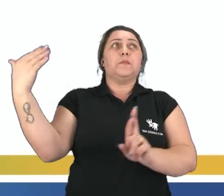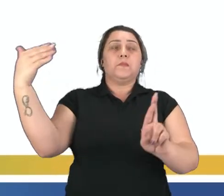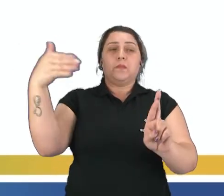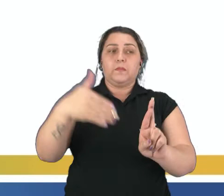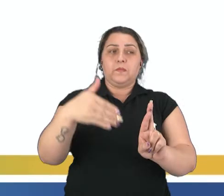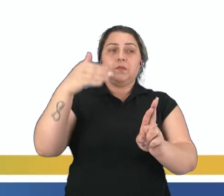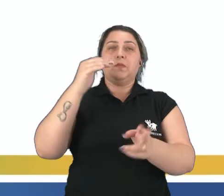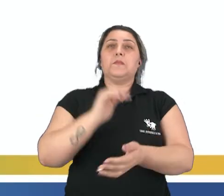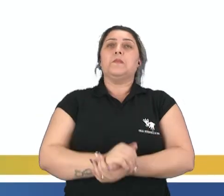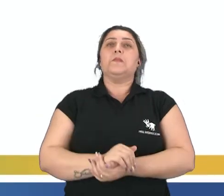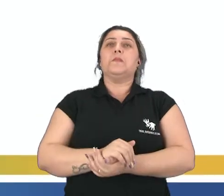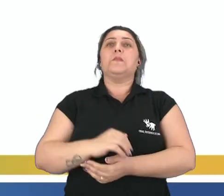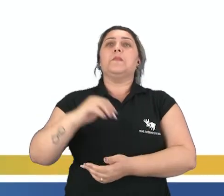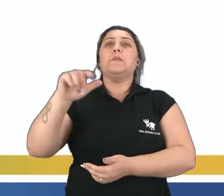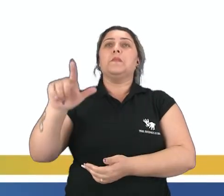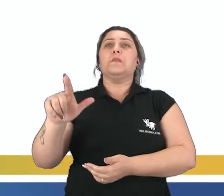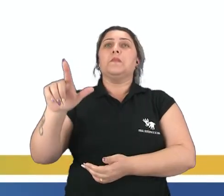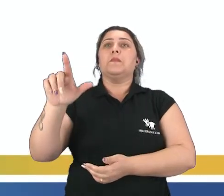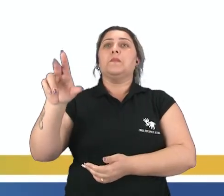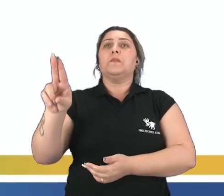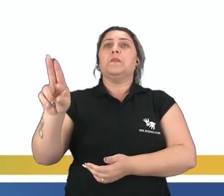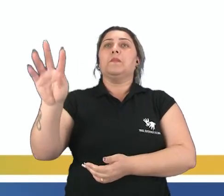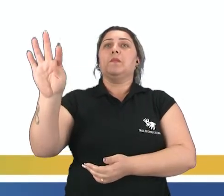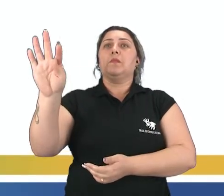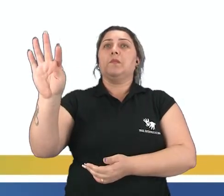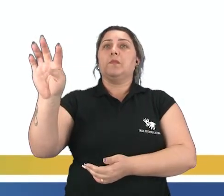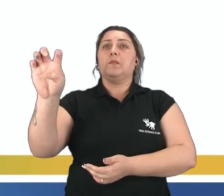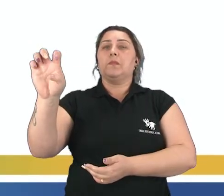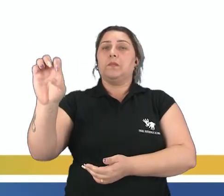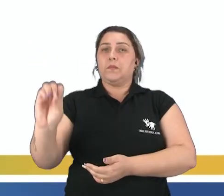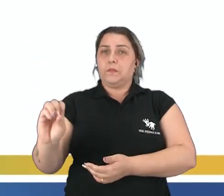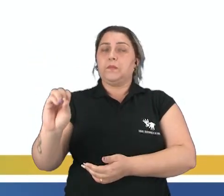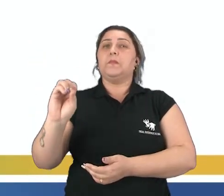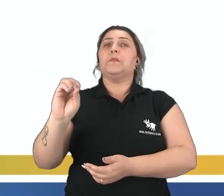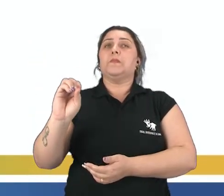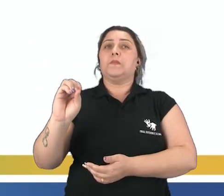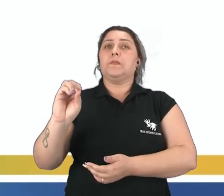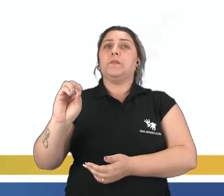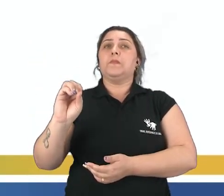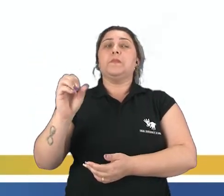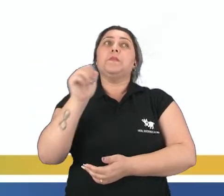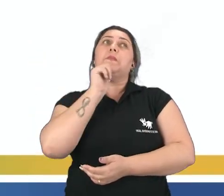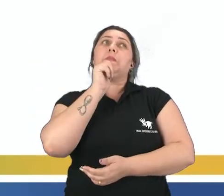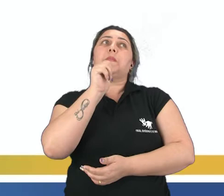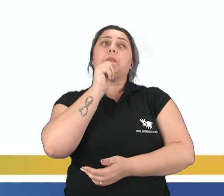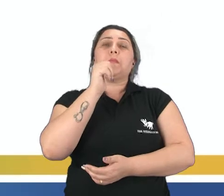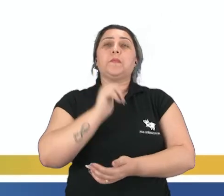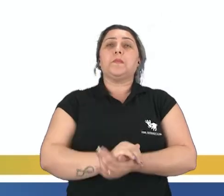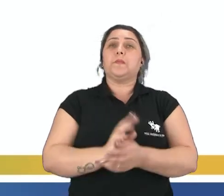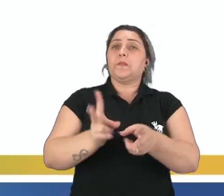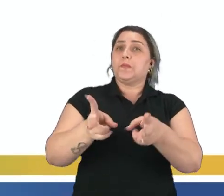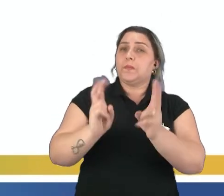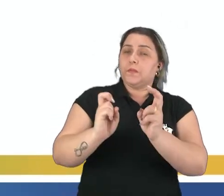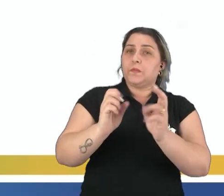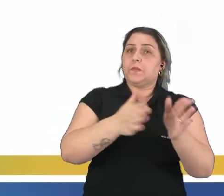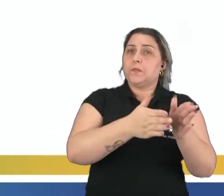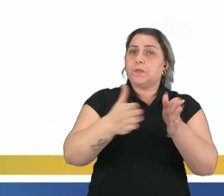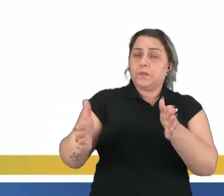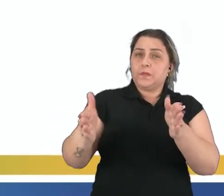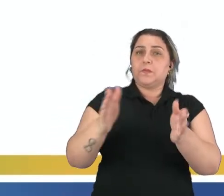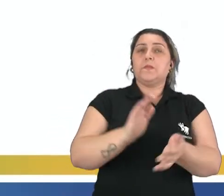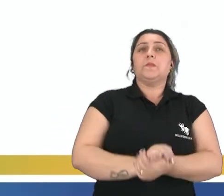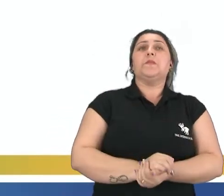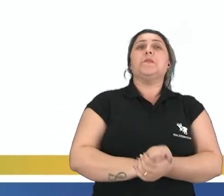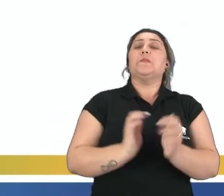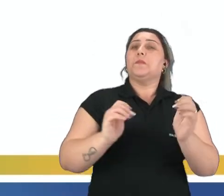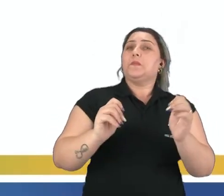fase lútea. E a fase folicular está relacionada ao processo de menstruação. Percebam que o período fecho,